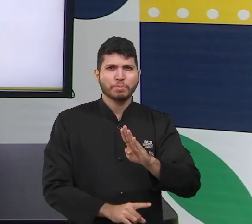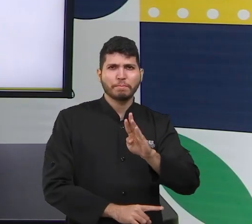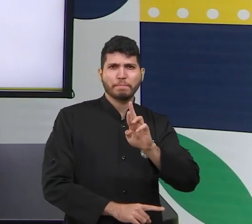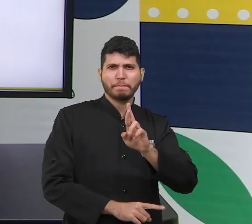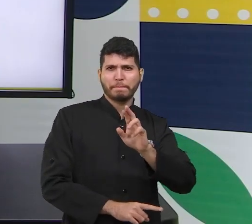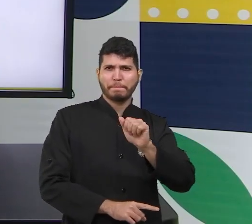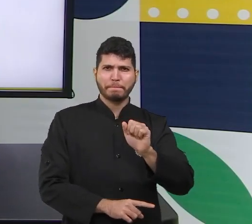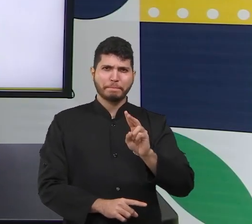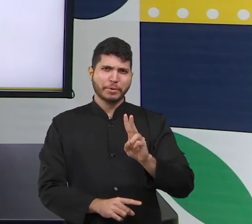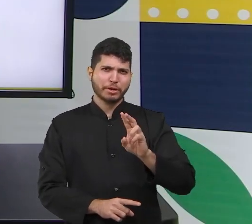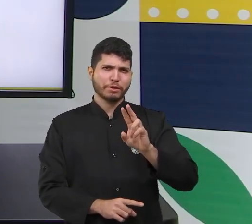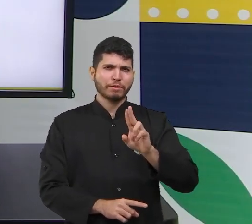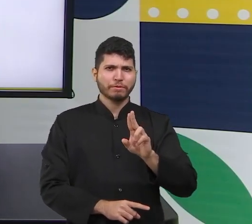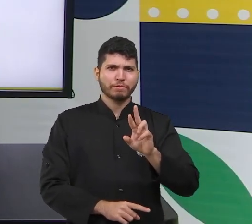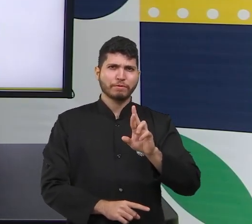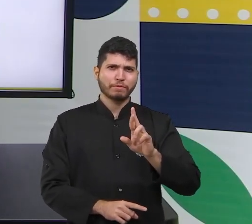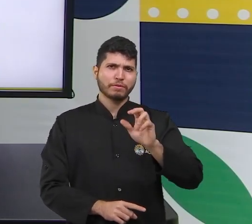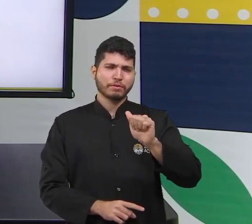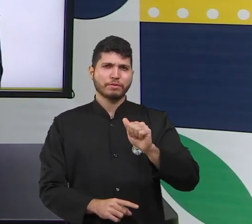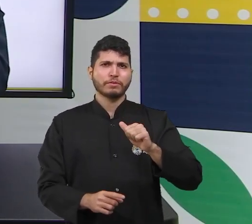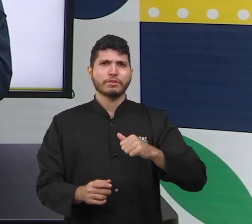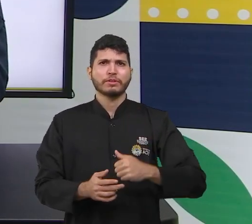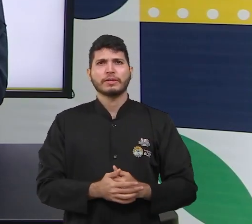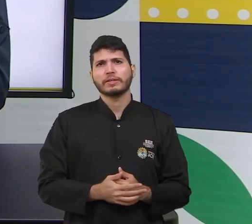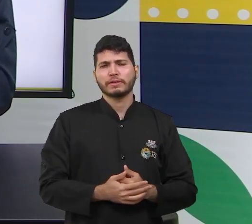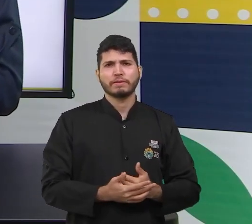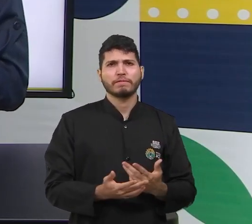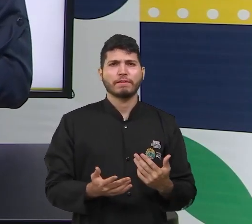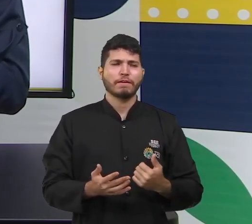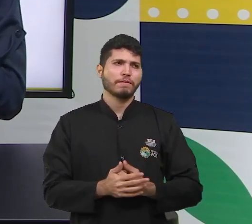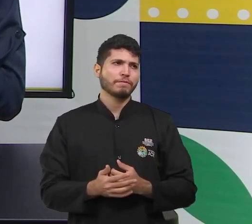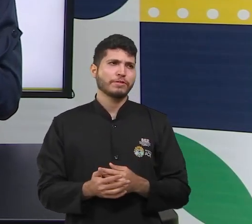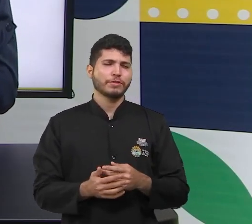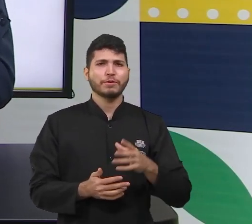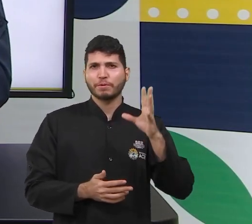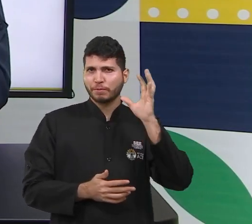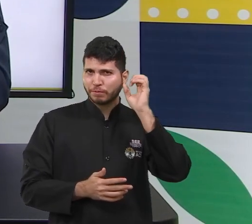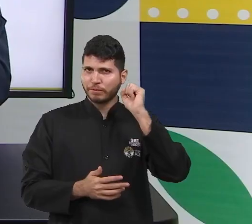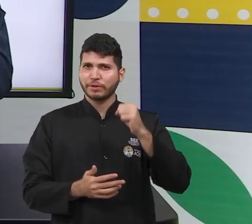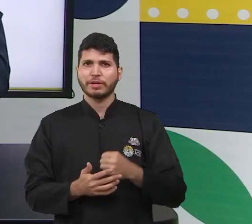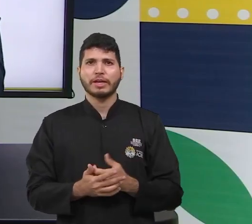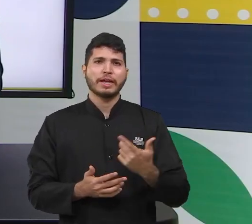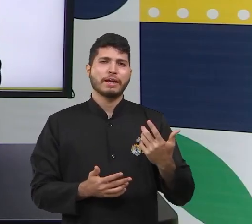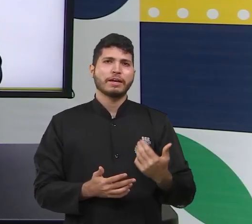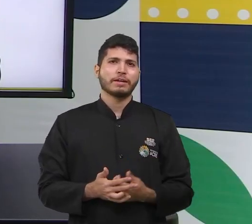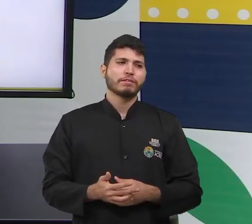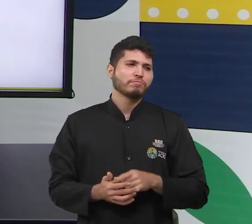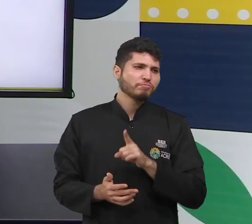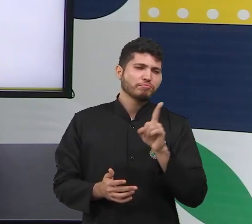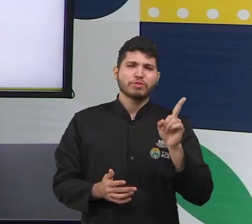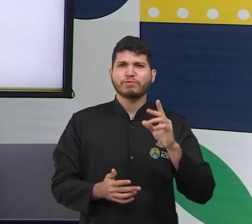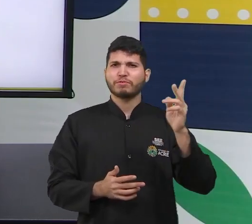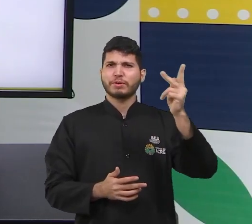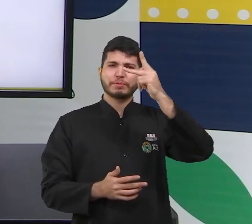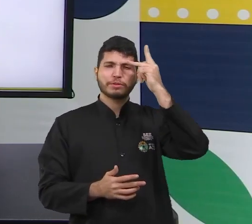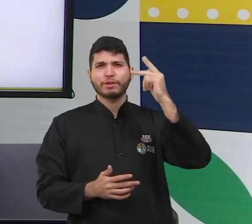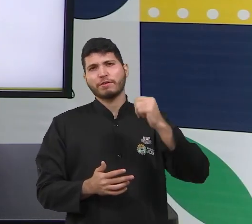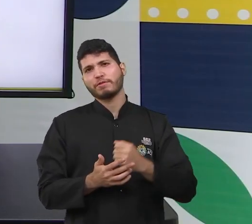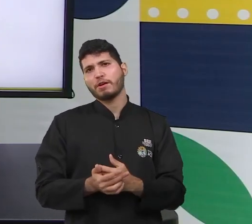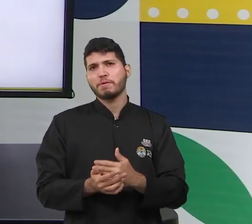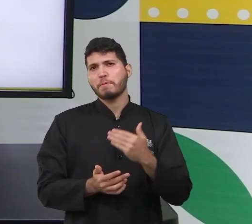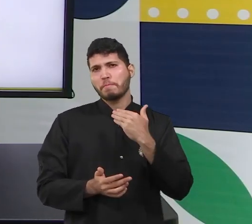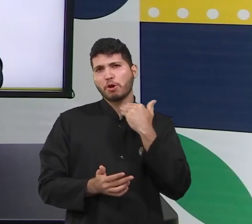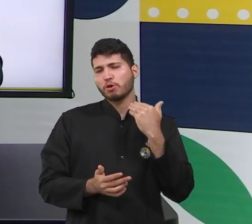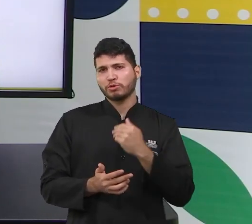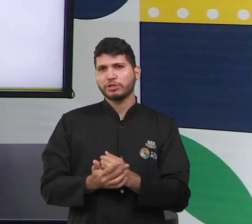coisa com ele, né? A gente vê muito nas comunidades, fulano foi furado de peixeira, de faca. Aí você vai ver o motivo. Aí